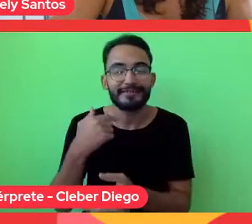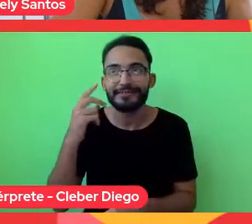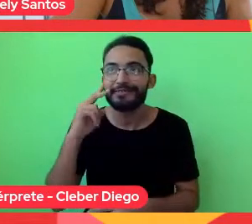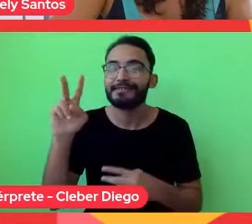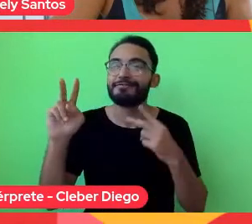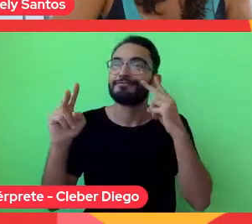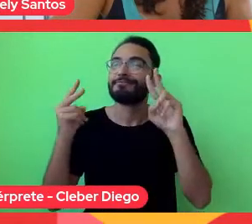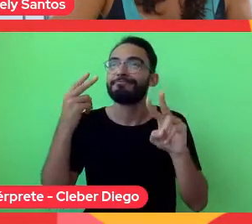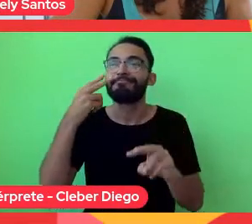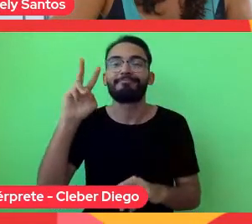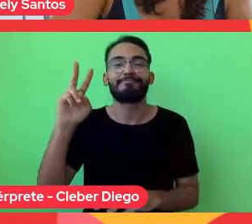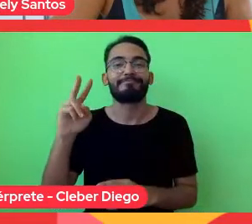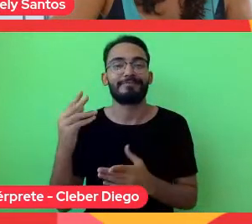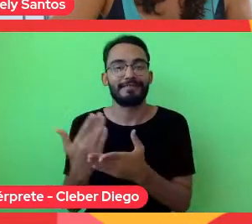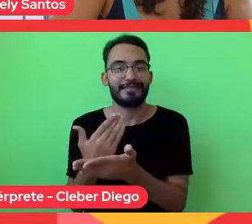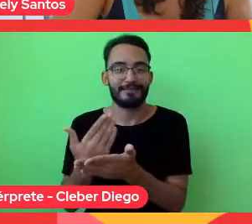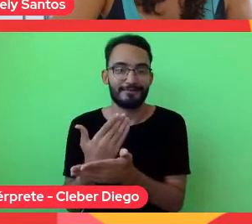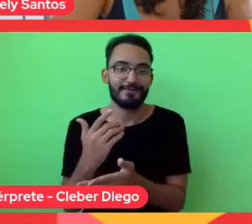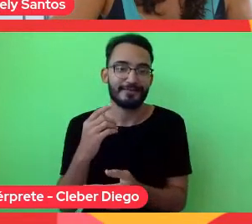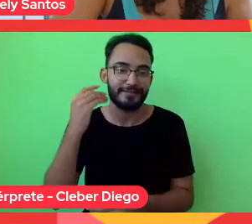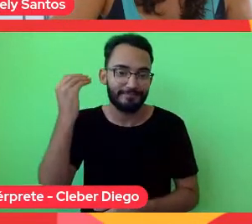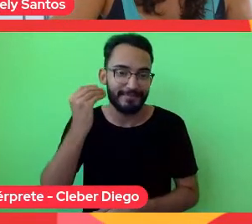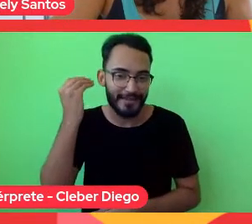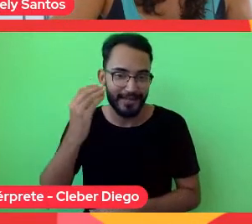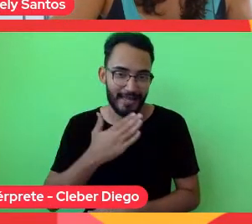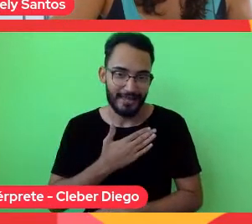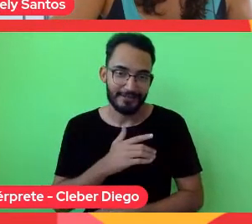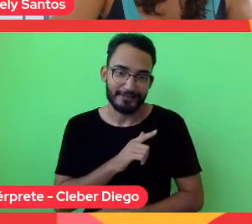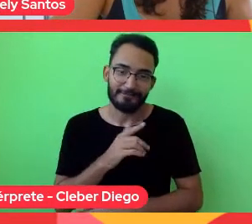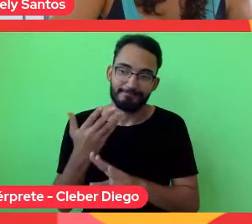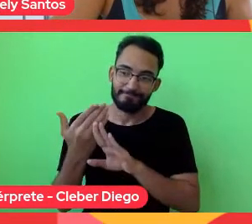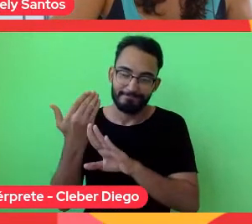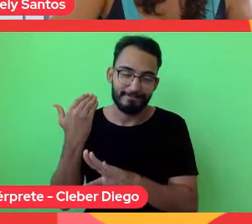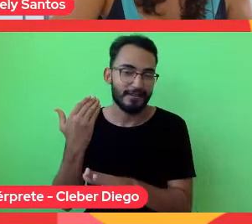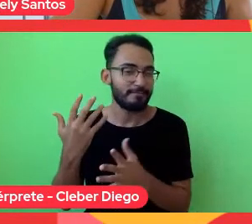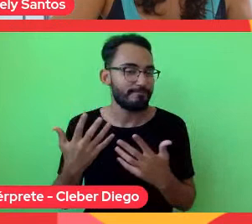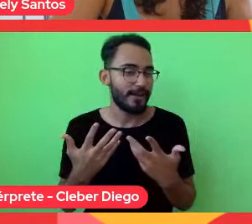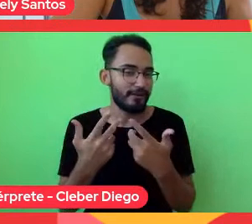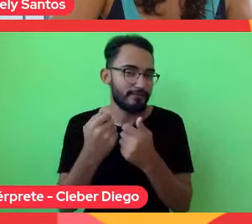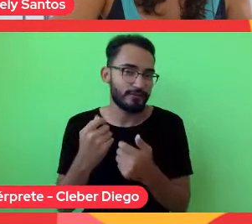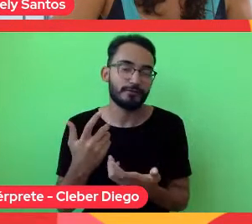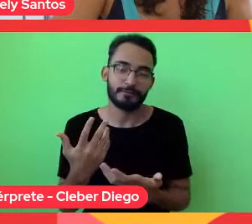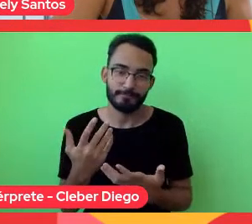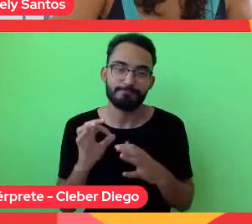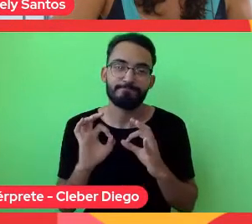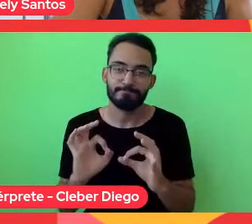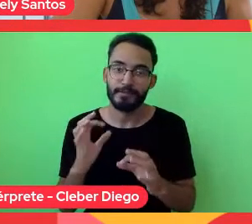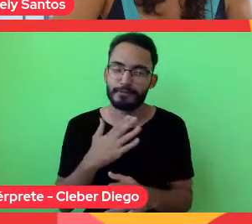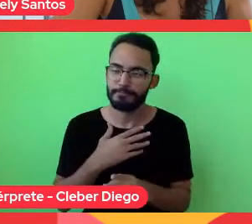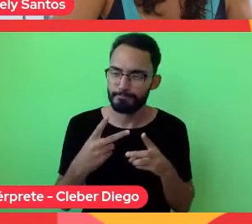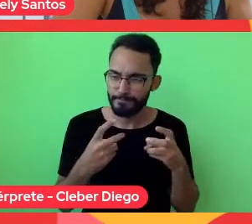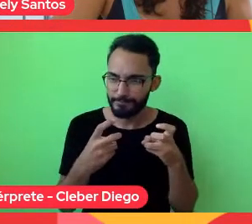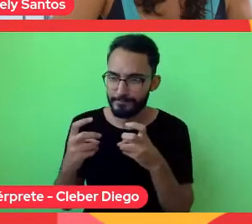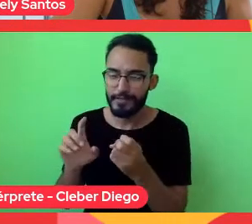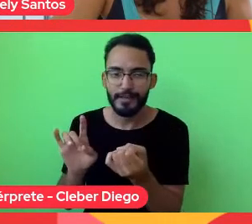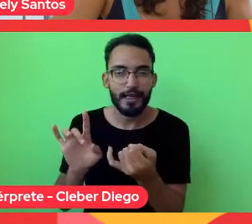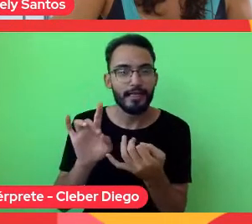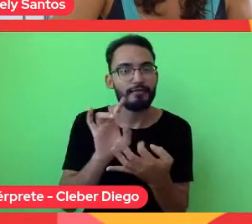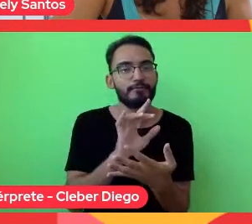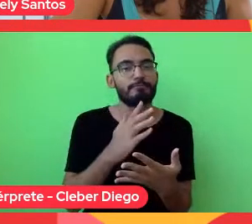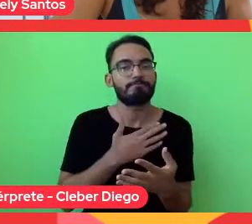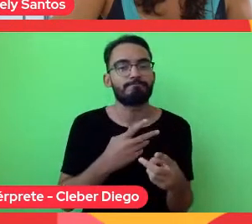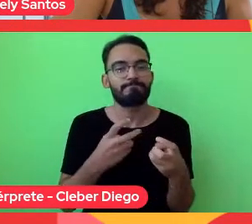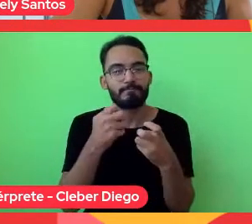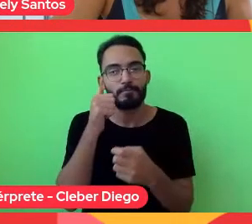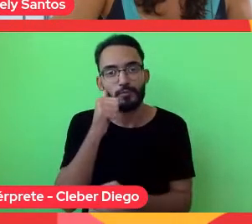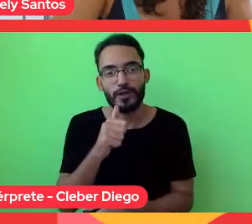contato aqui com essa experiência que eu tive, que realmente foi uma experiência maravilhosa, e eu me identifiquei com cada uma daquelas